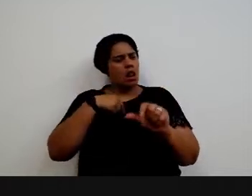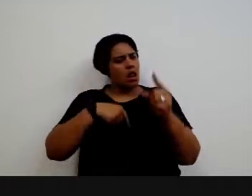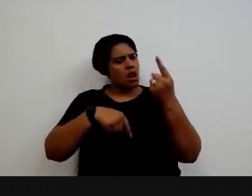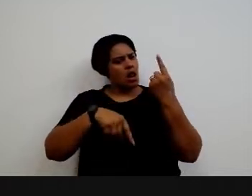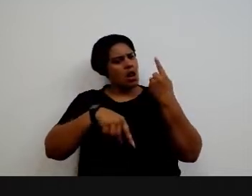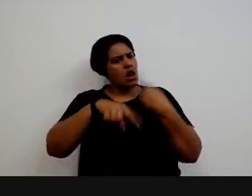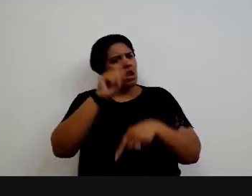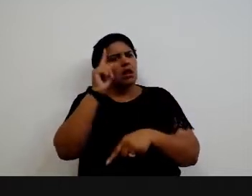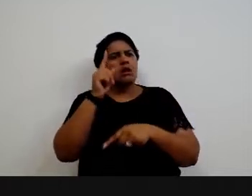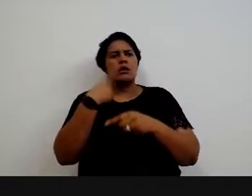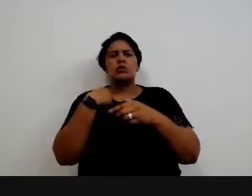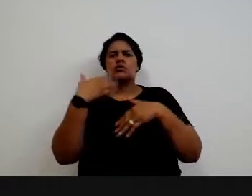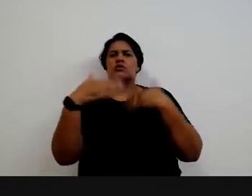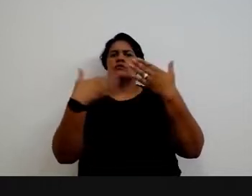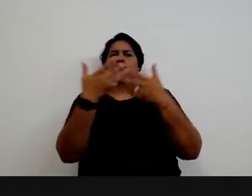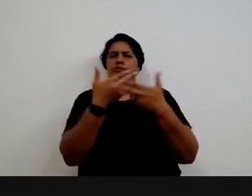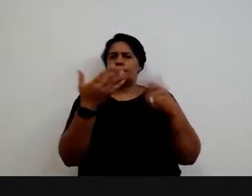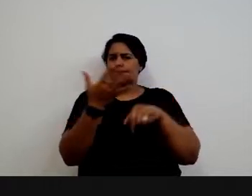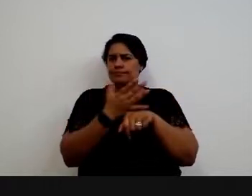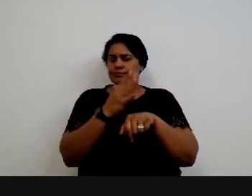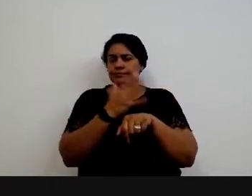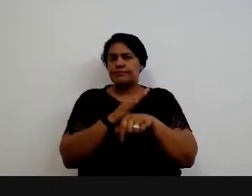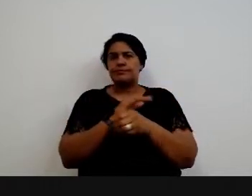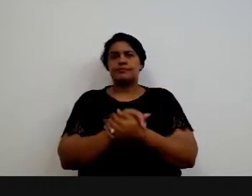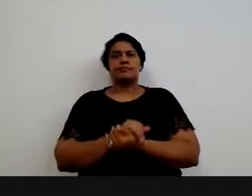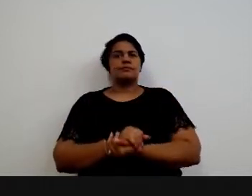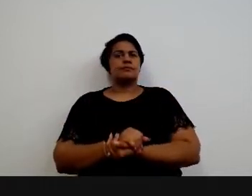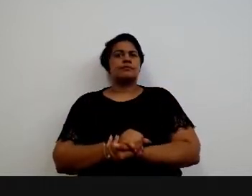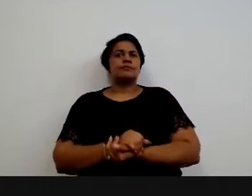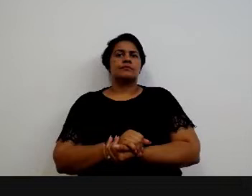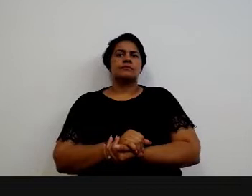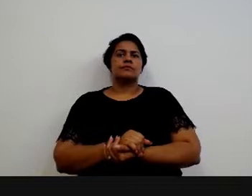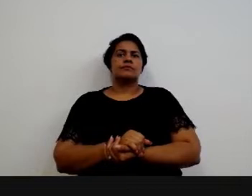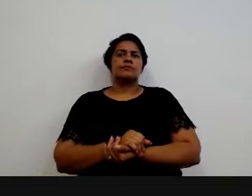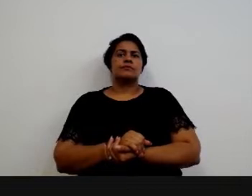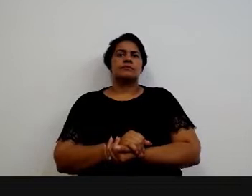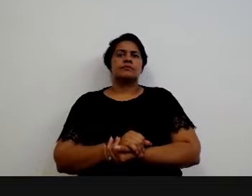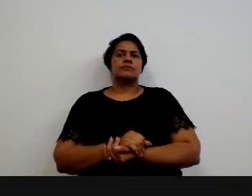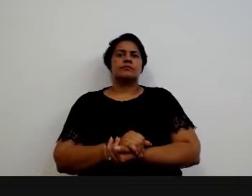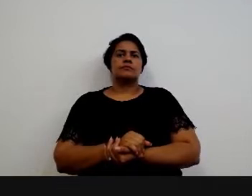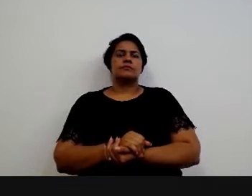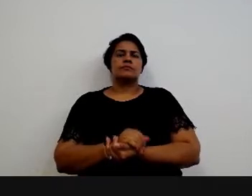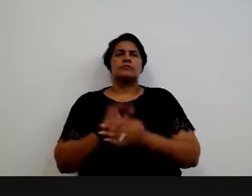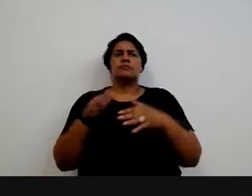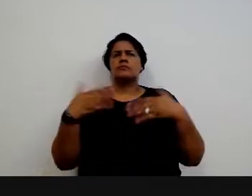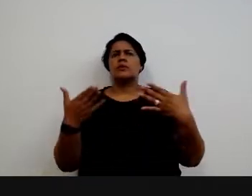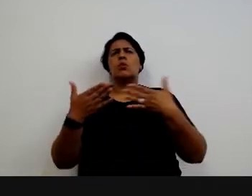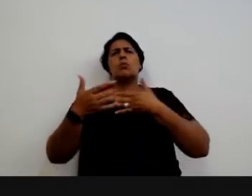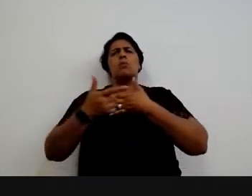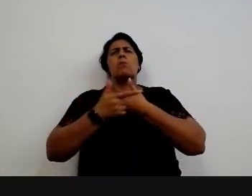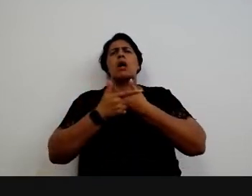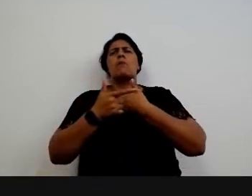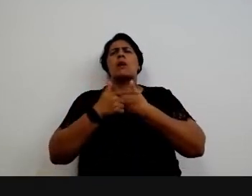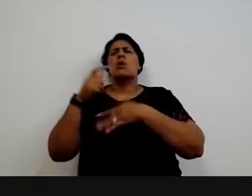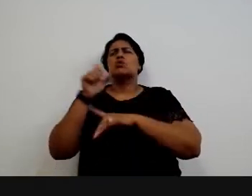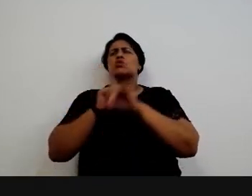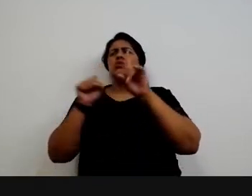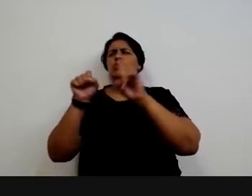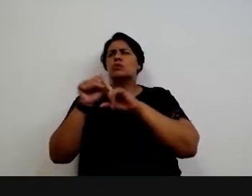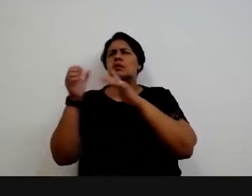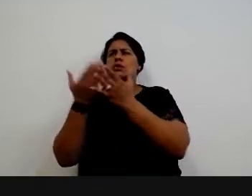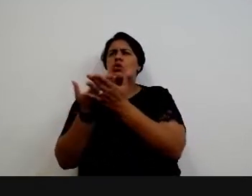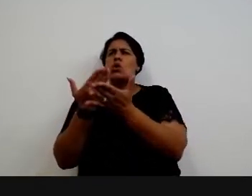todas essas práticas. E aí, essa pergunta, né, qual o papel da sociedade, da